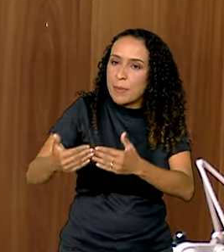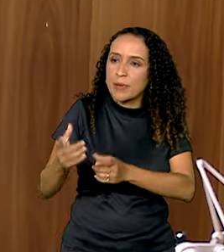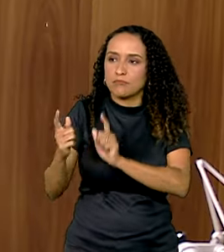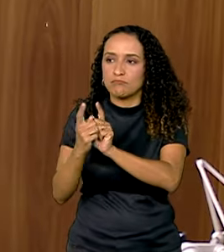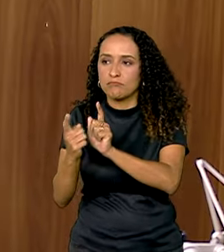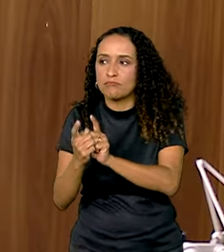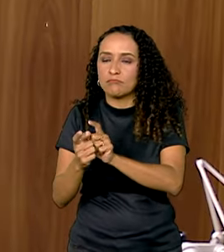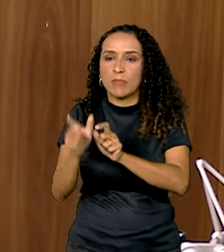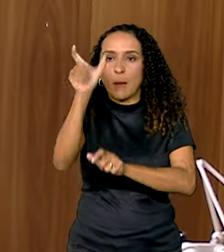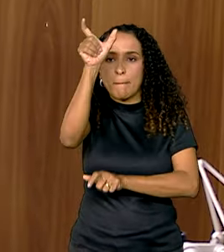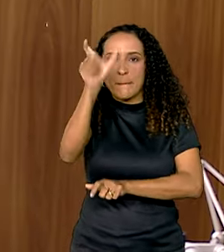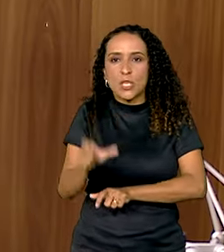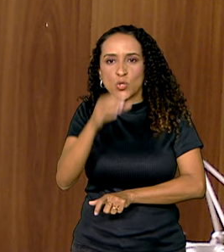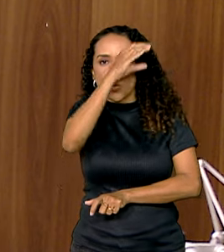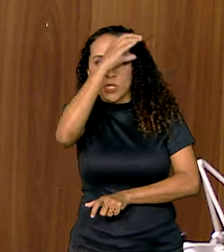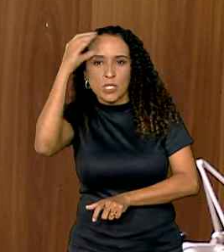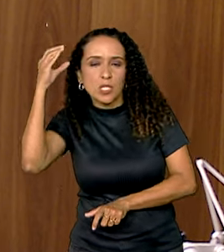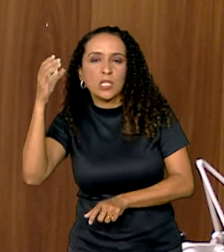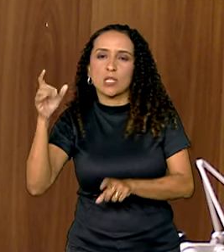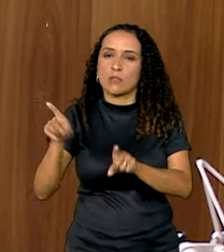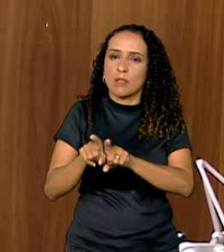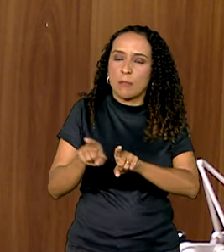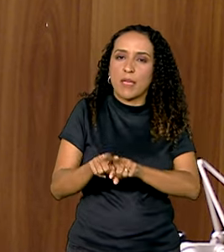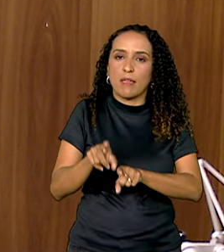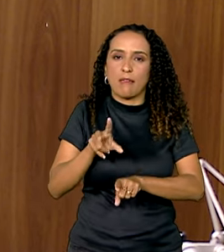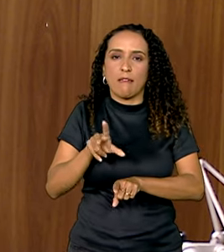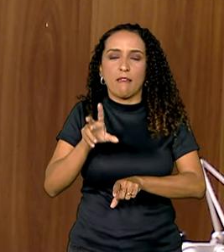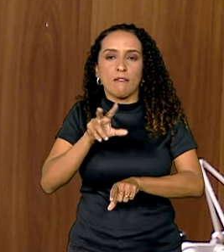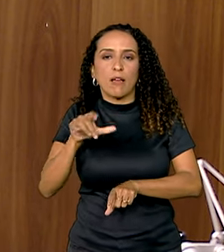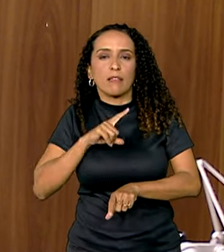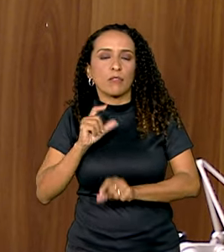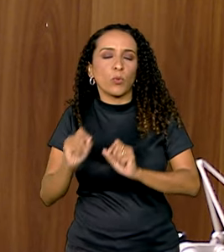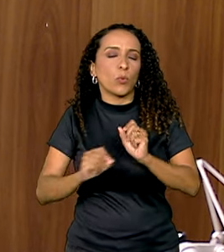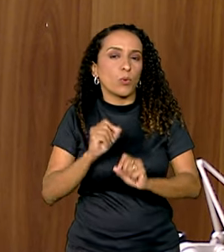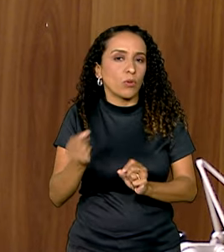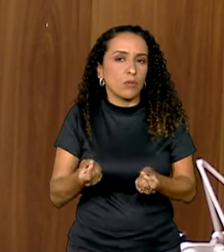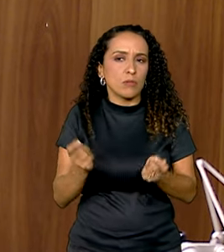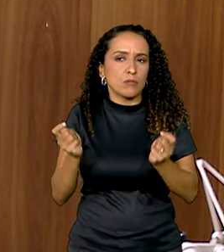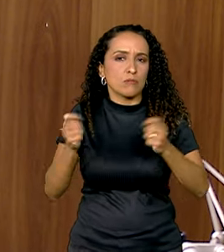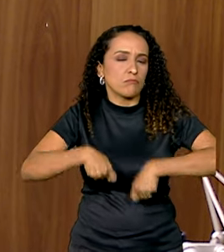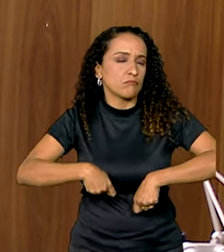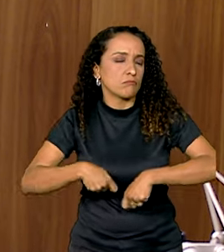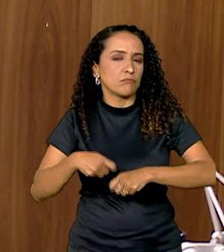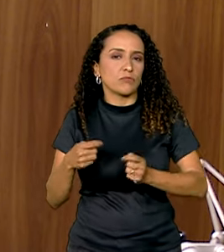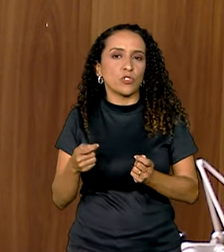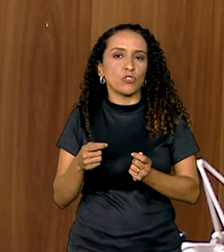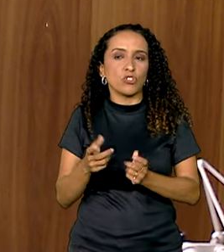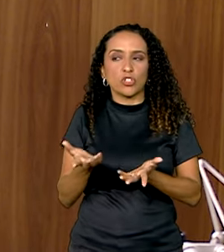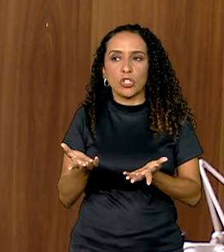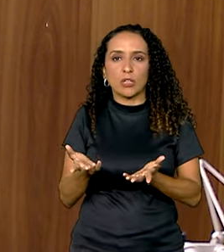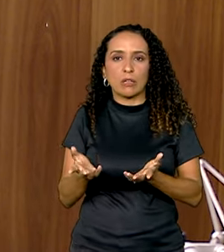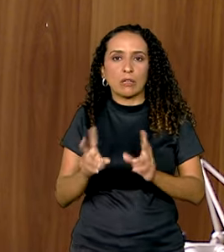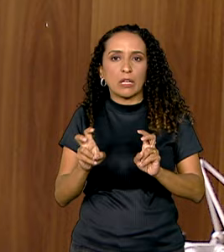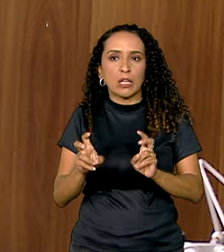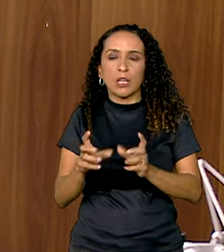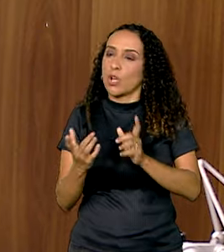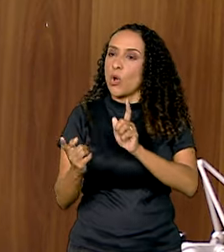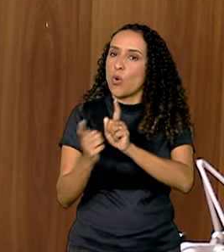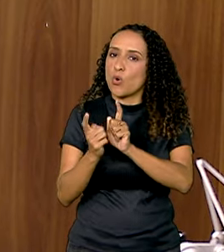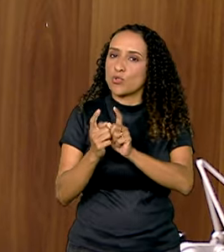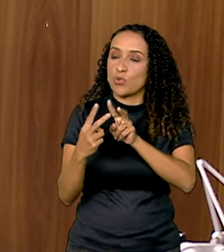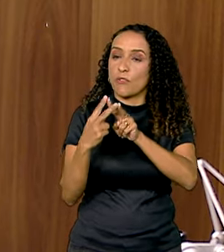ao cidadão. Ali ele vai ter também a possibilidade de, através de